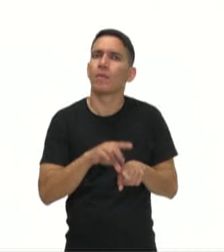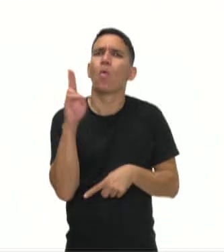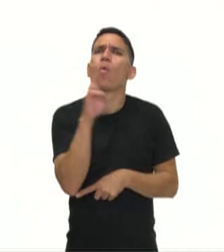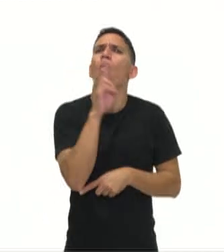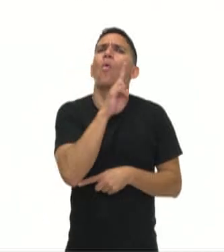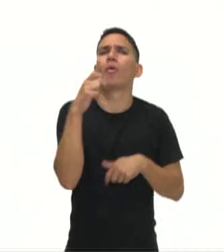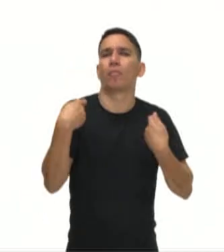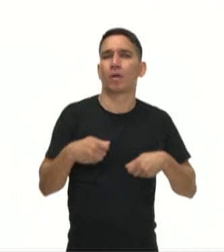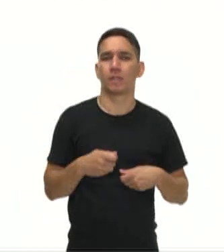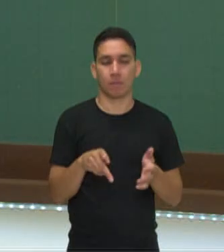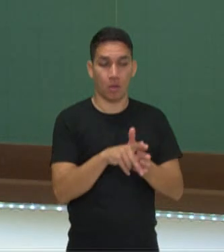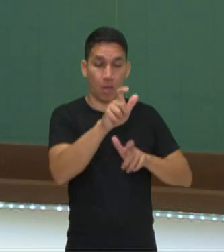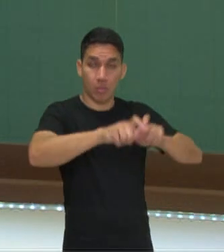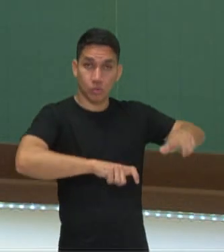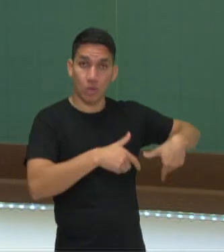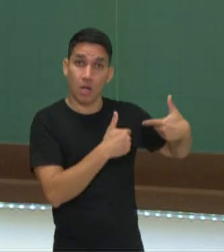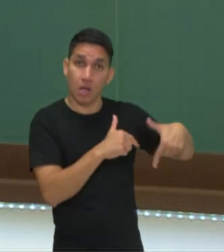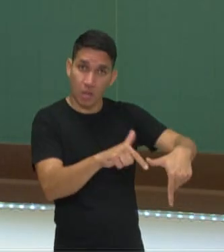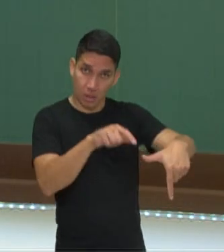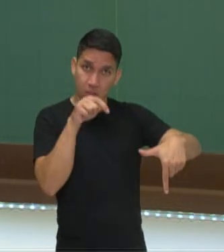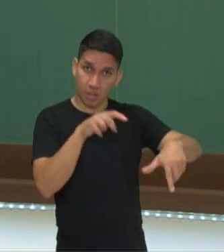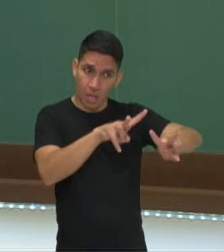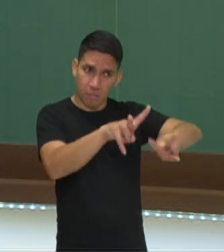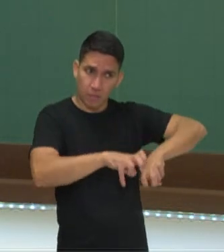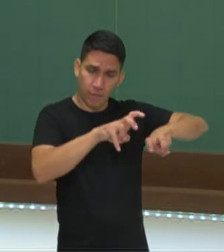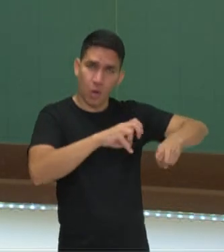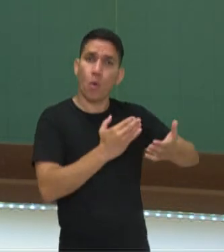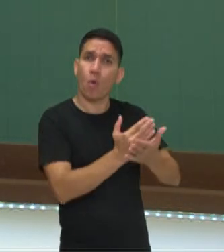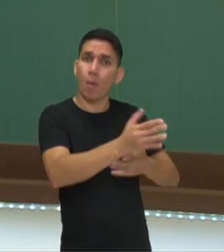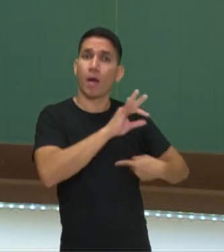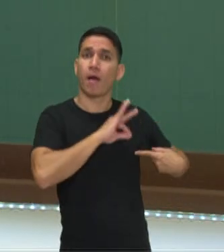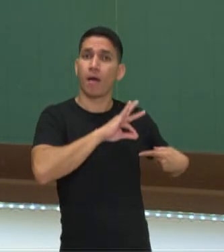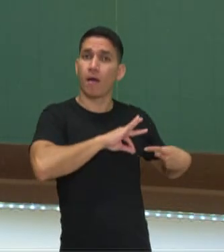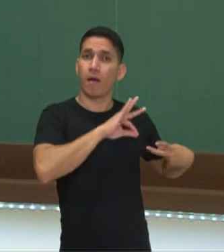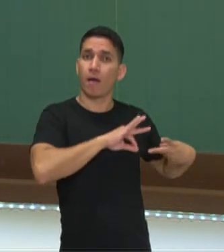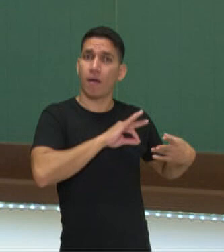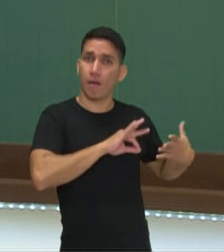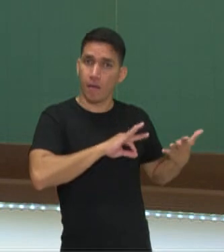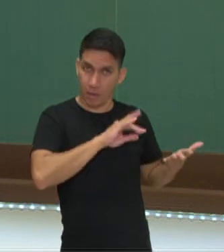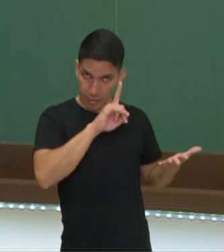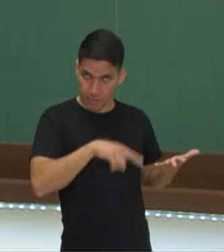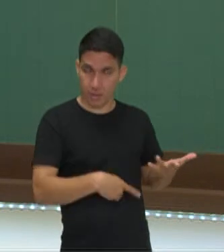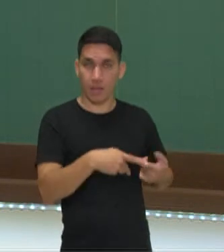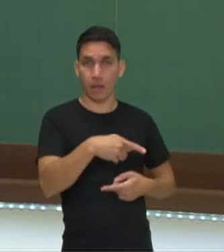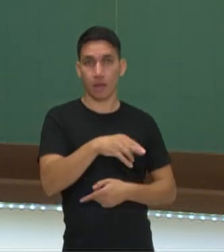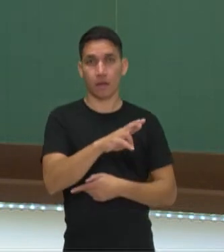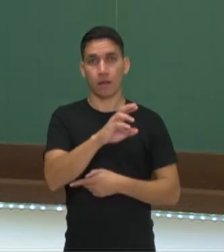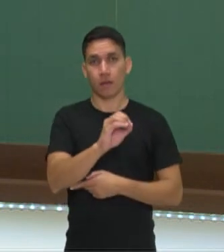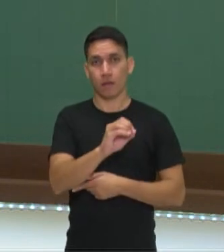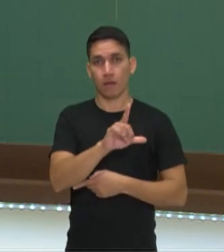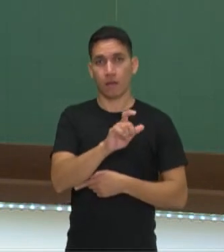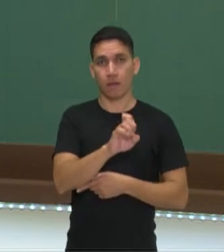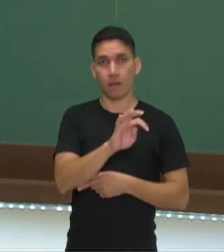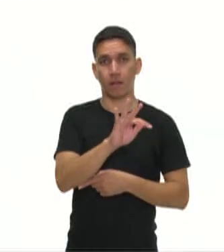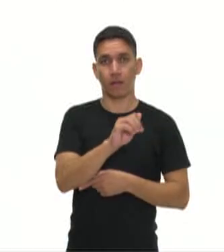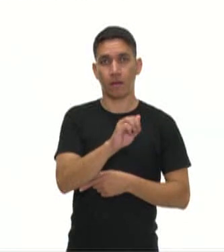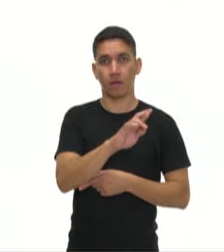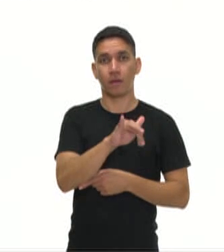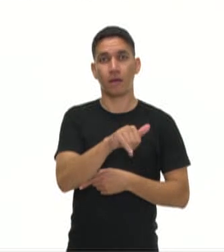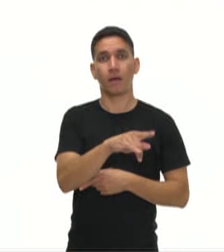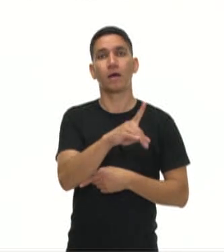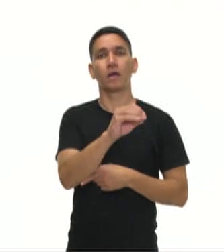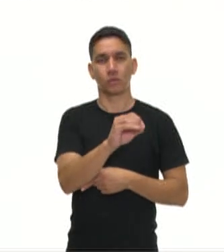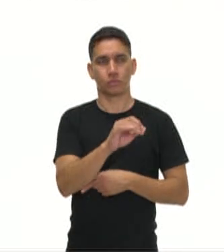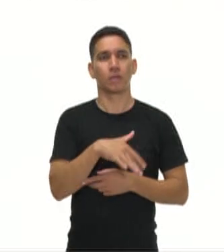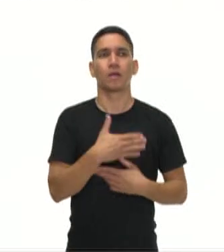desse trabalhador rural que passa a ser um trabalhador assalariado, né, o proletariado rural. Então, aqui a gente tem uma